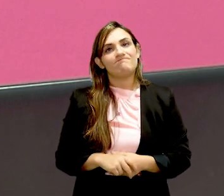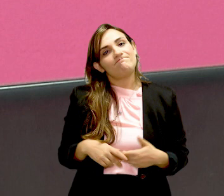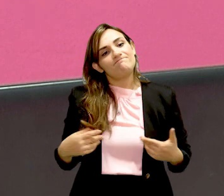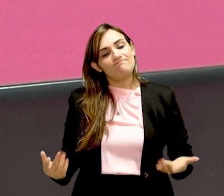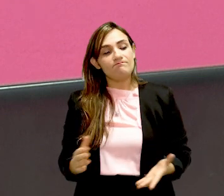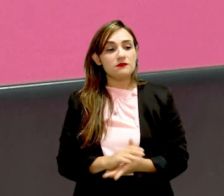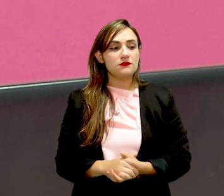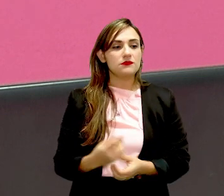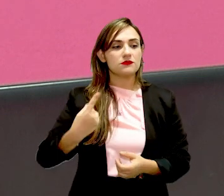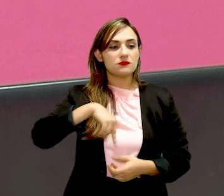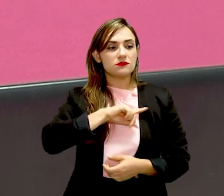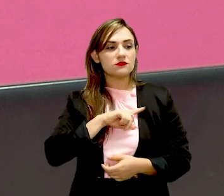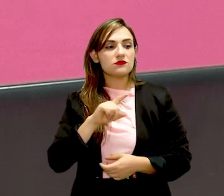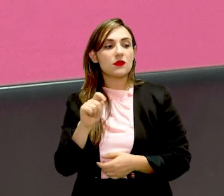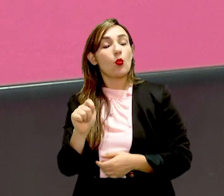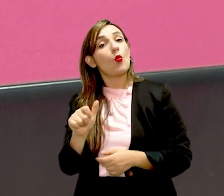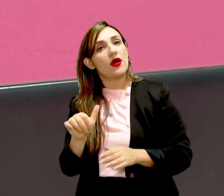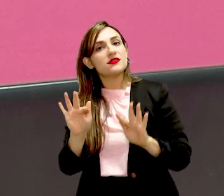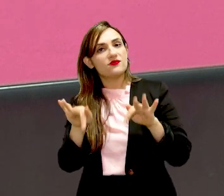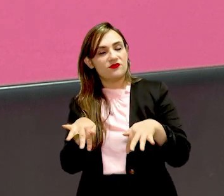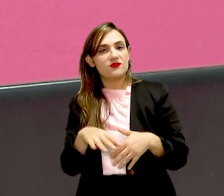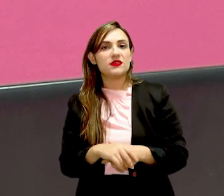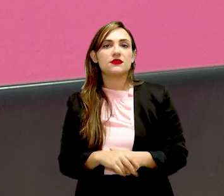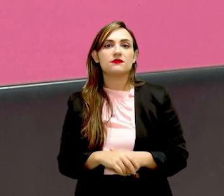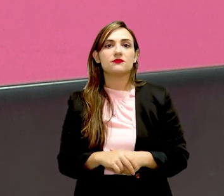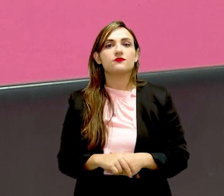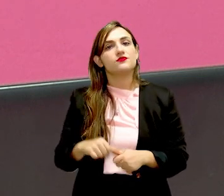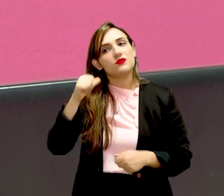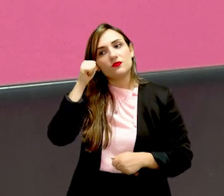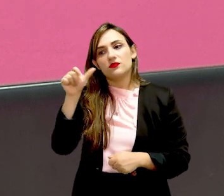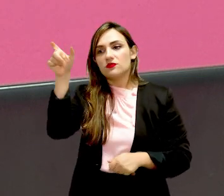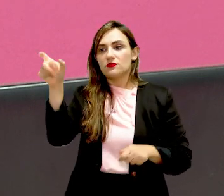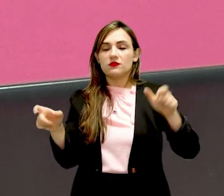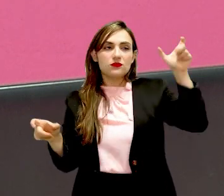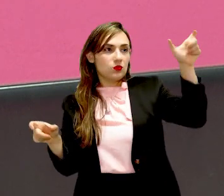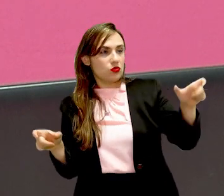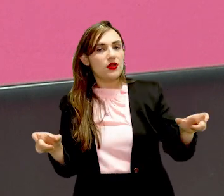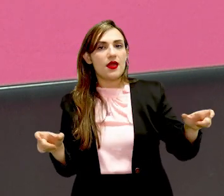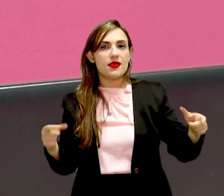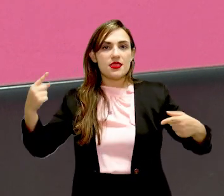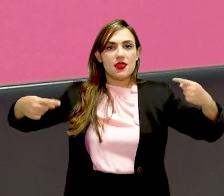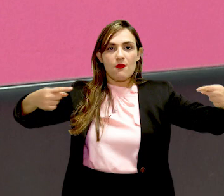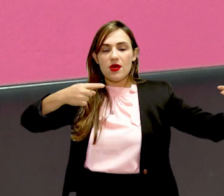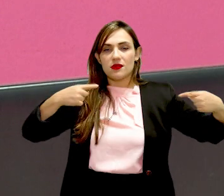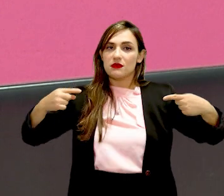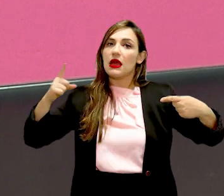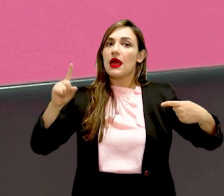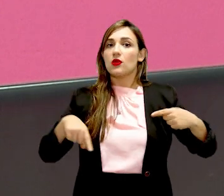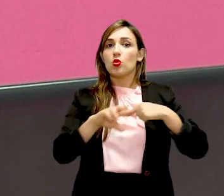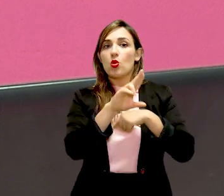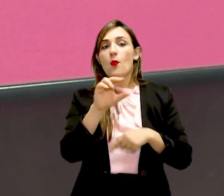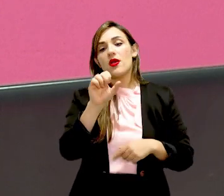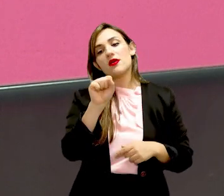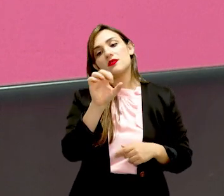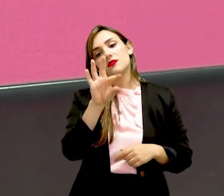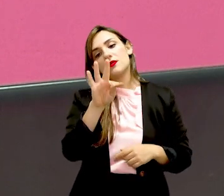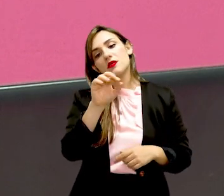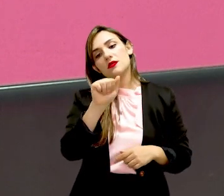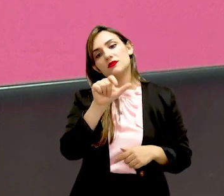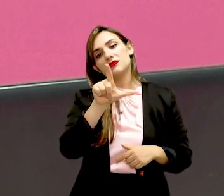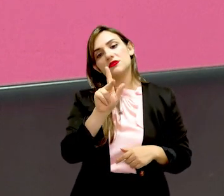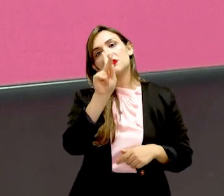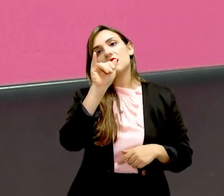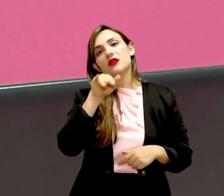se encaminhando aí para o final desse Mulheres em Debate, falando sobre stalking, um assunto bastante atual. e que